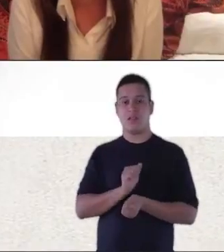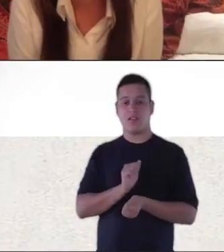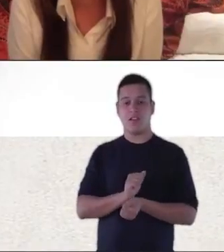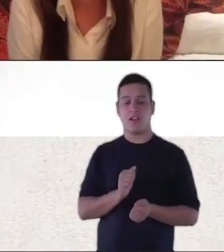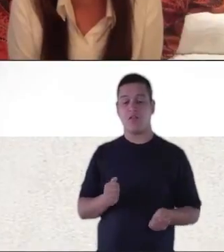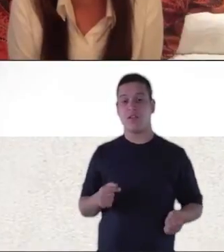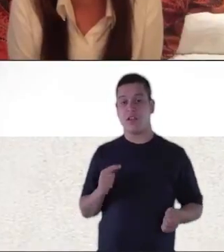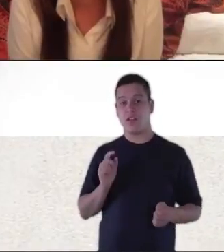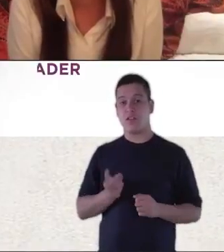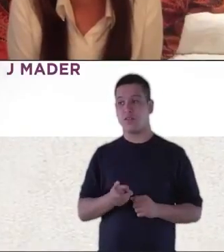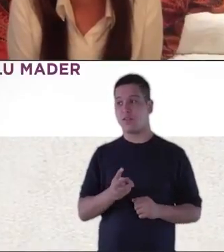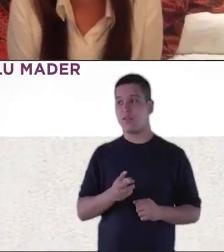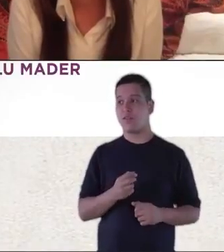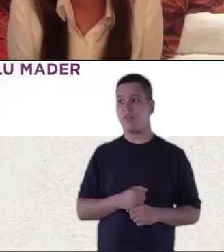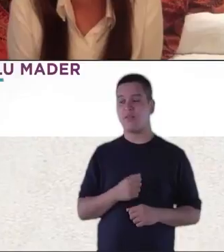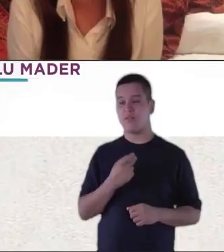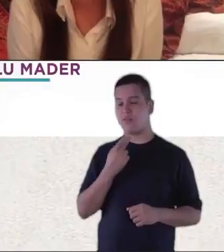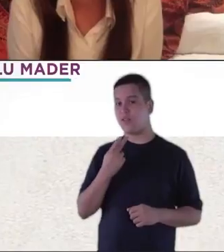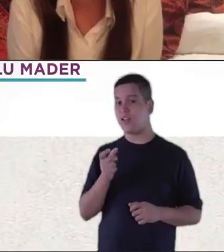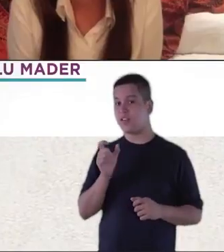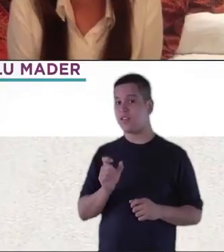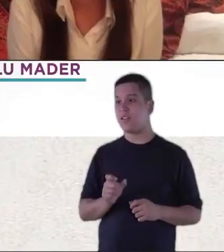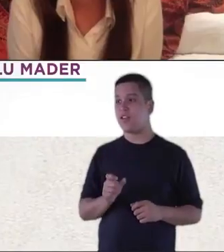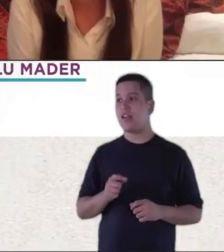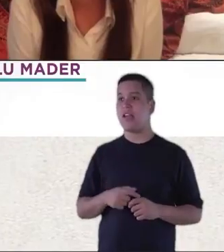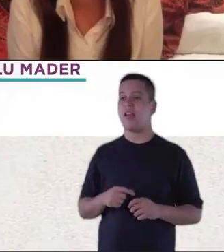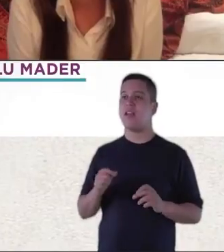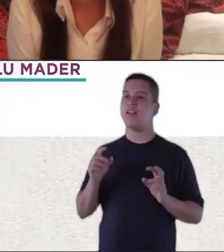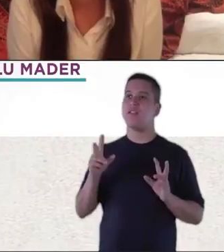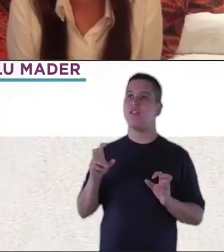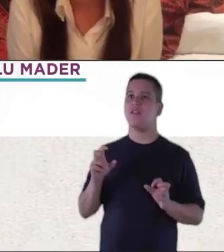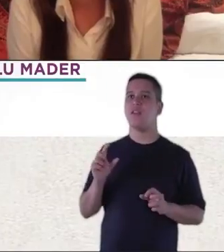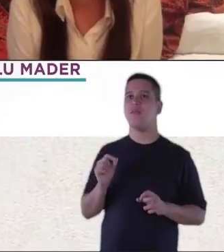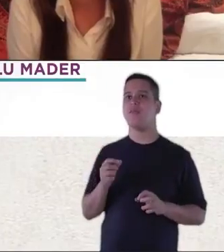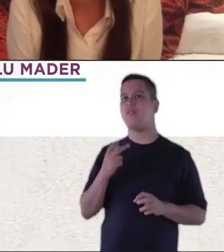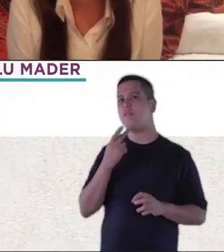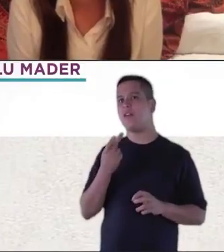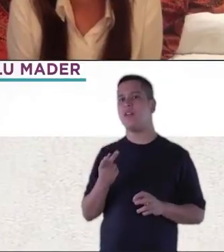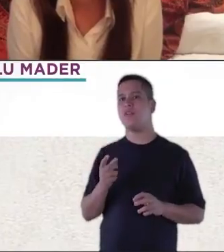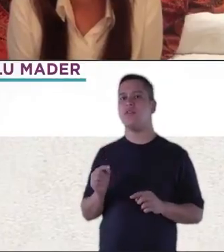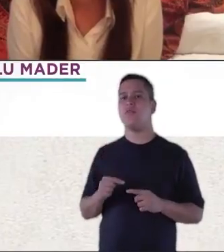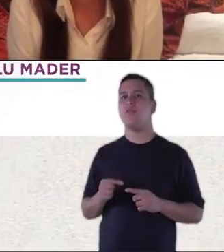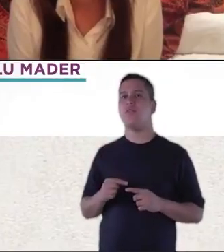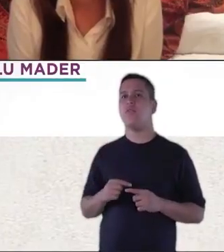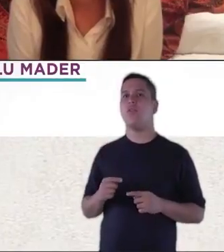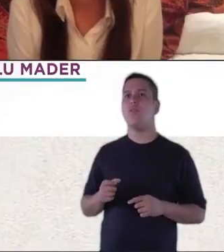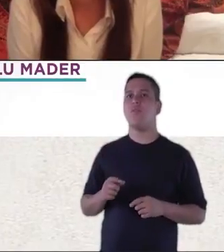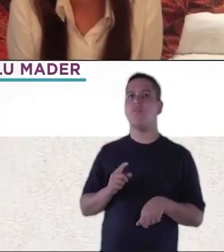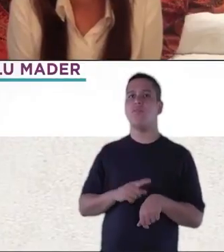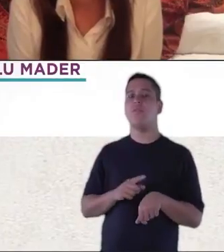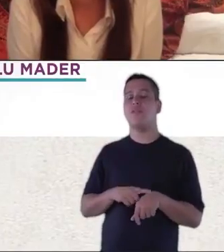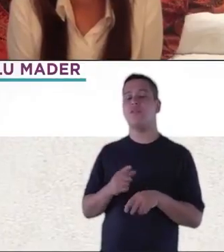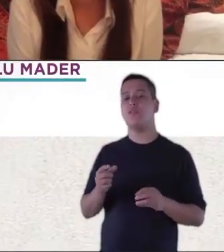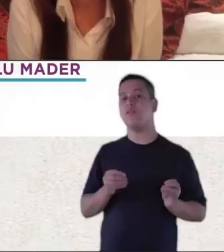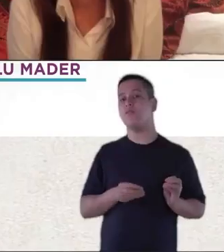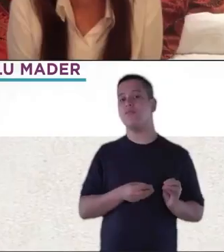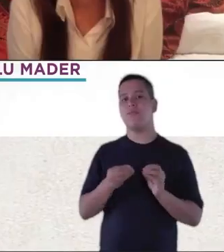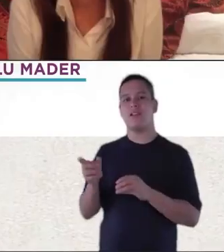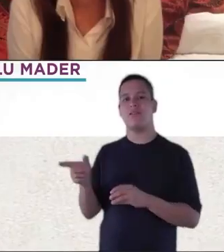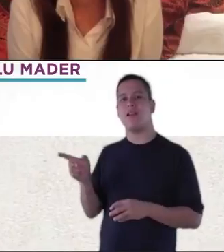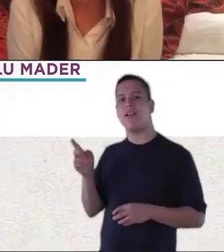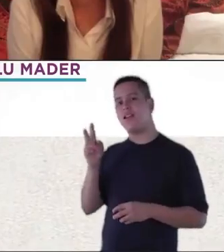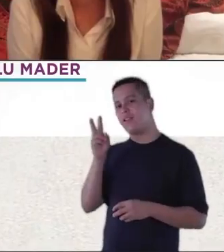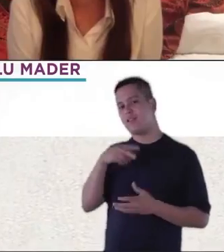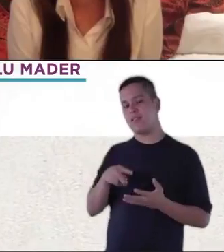sabe? Vou contar quem é, né? Sobre essa coisa de repassar os originais. Que hora que você passa tudo para Malu? Olha, é